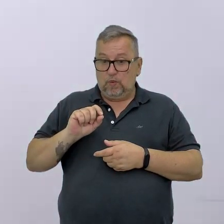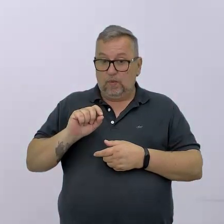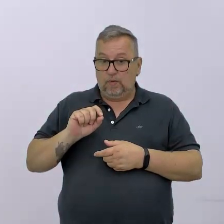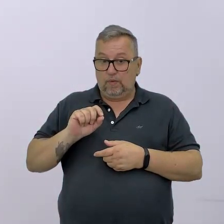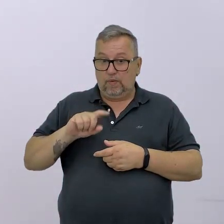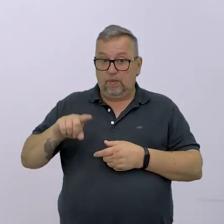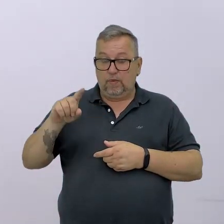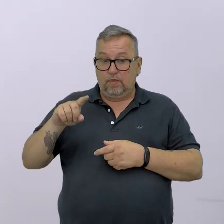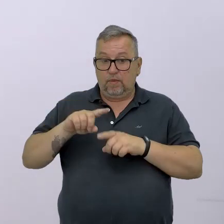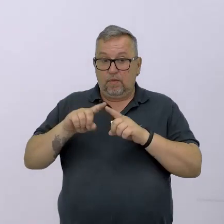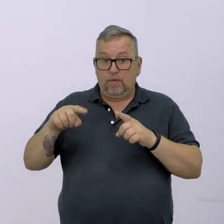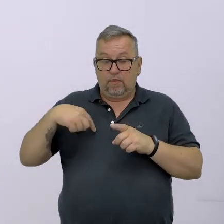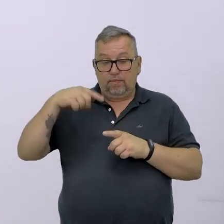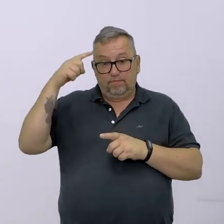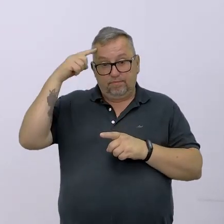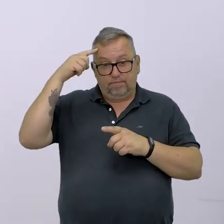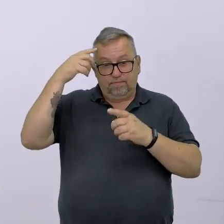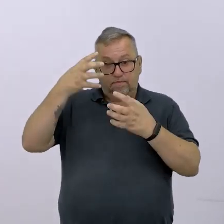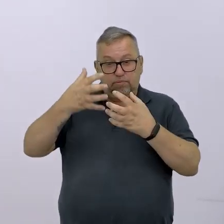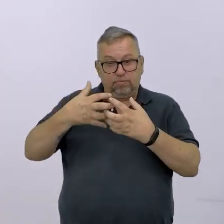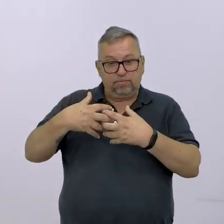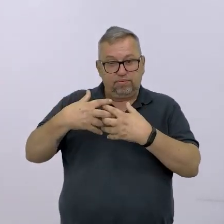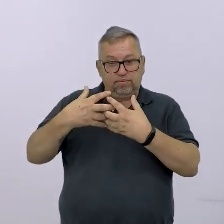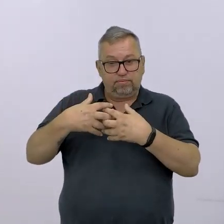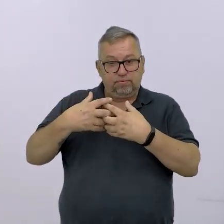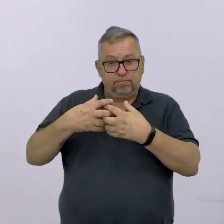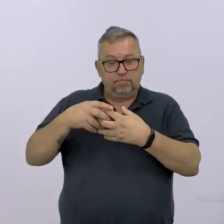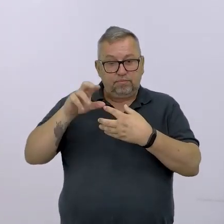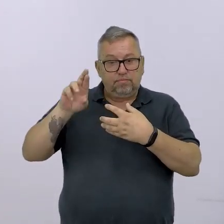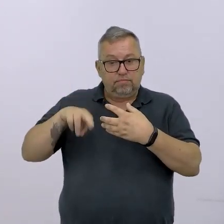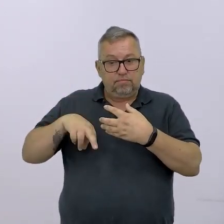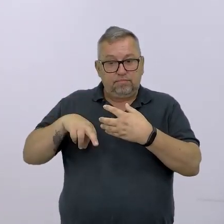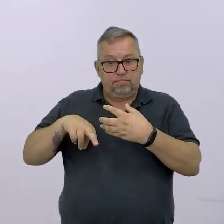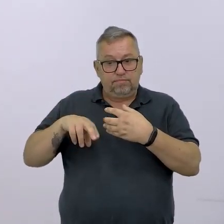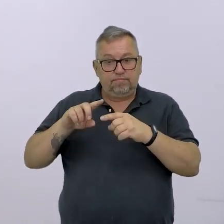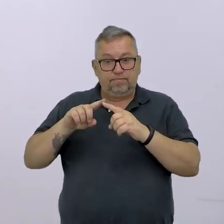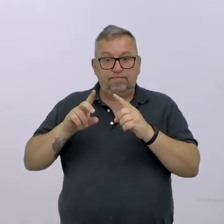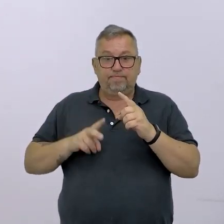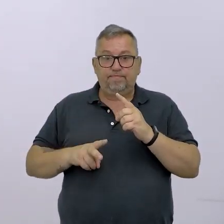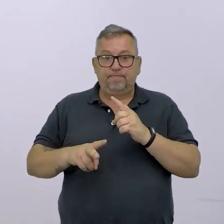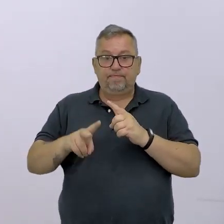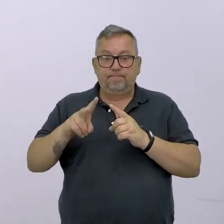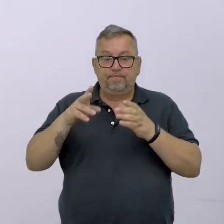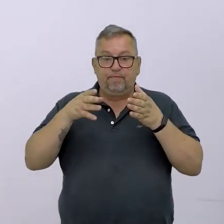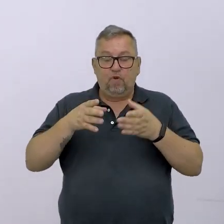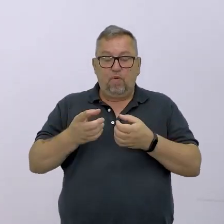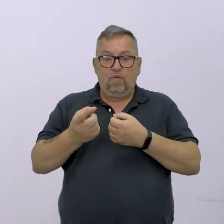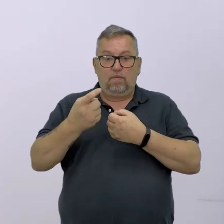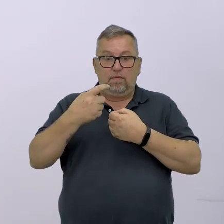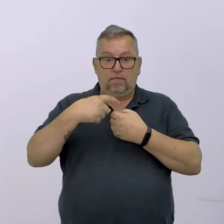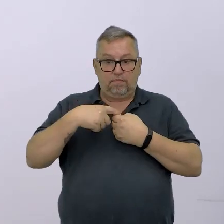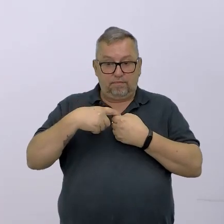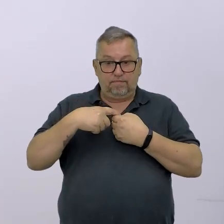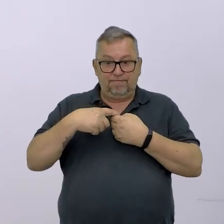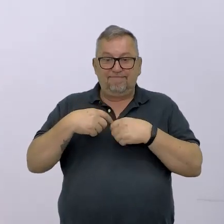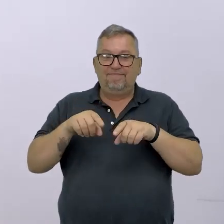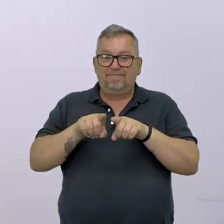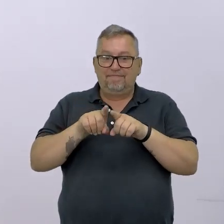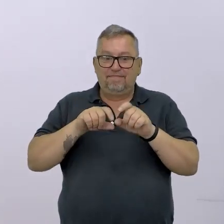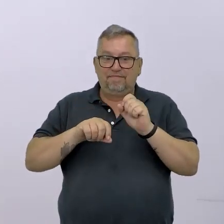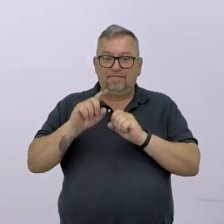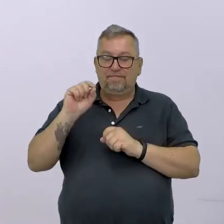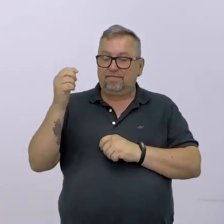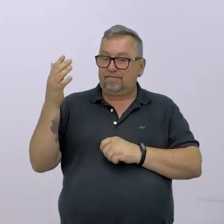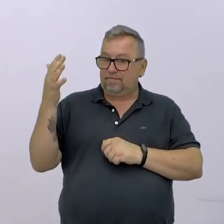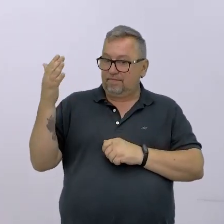o caráter reflexivo da razão. Então, a razão, ela sempre se volta para si mesma também, como num